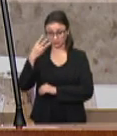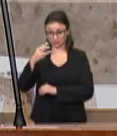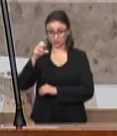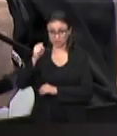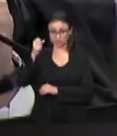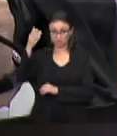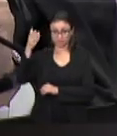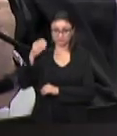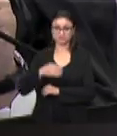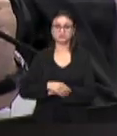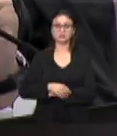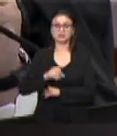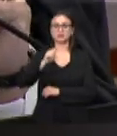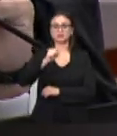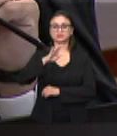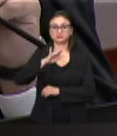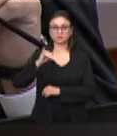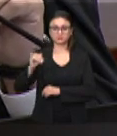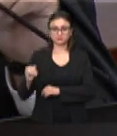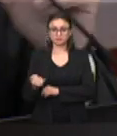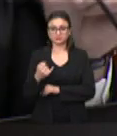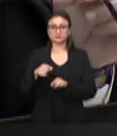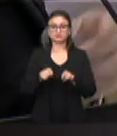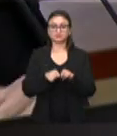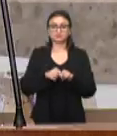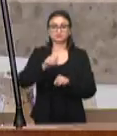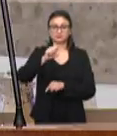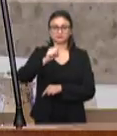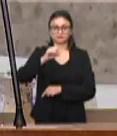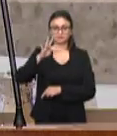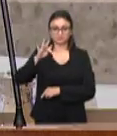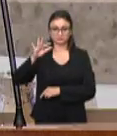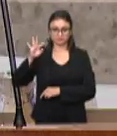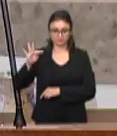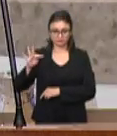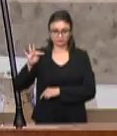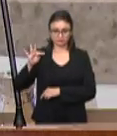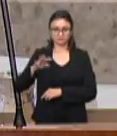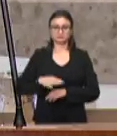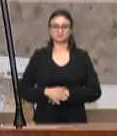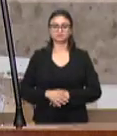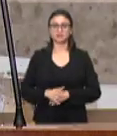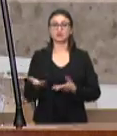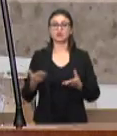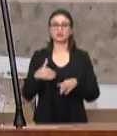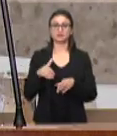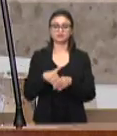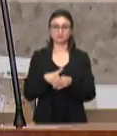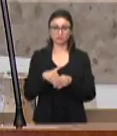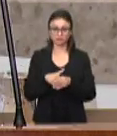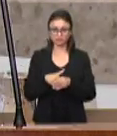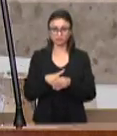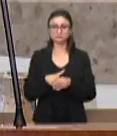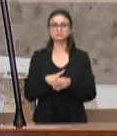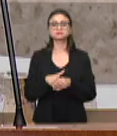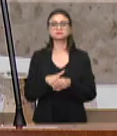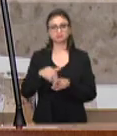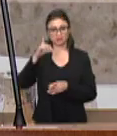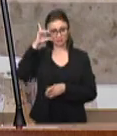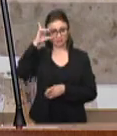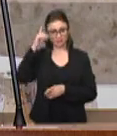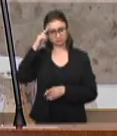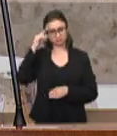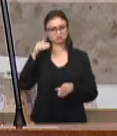8.038/90. Que rege o STJ e o Supremo Tribunal Federal na ação penal. Colhe os votos. Ministro André. De acordo, senhora